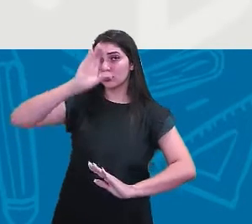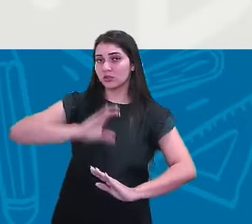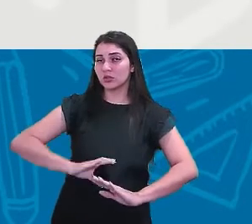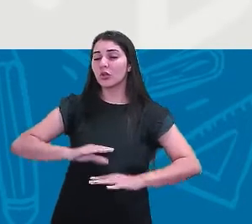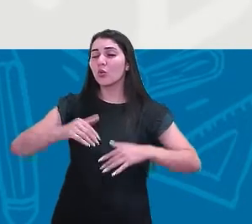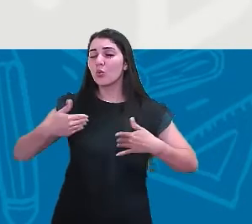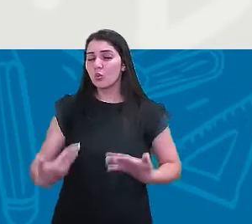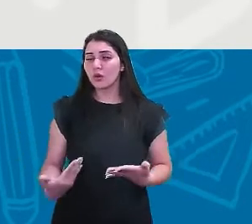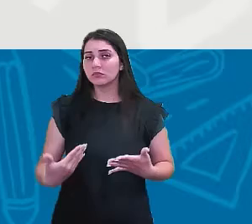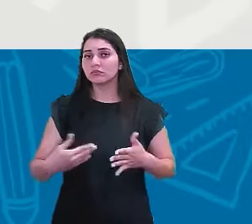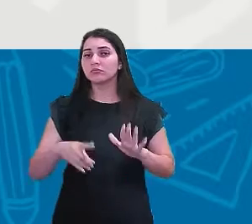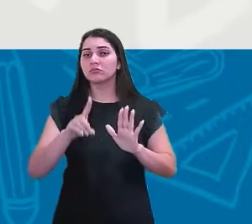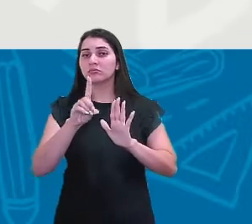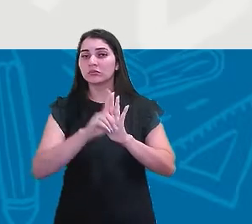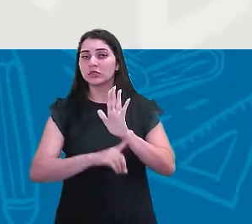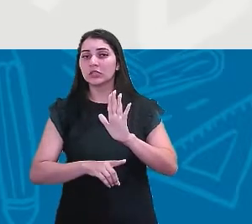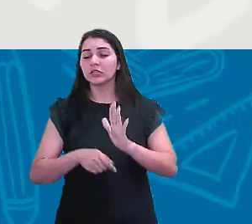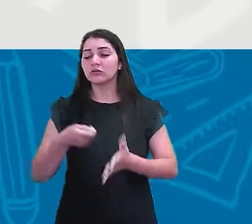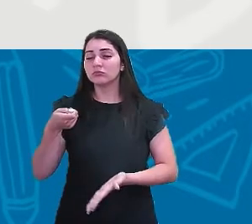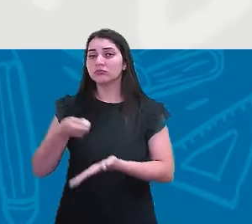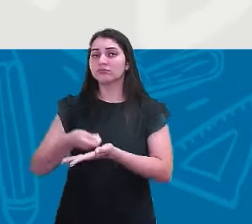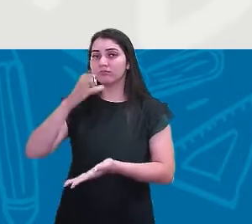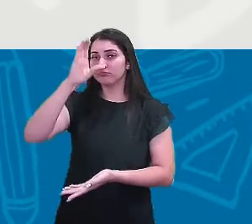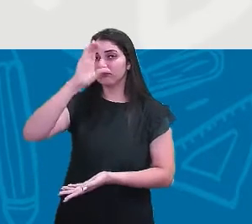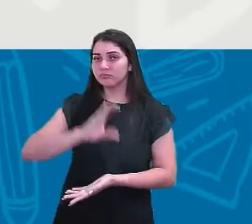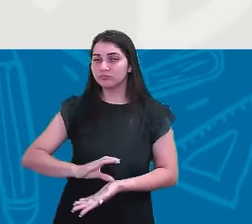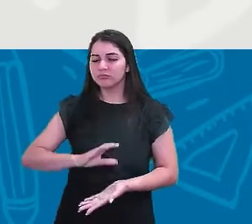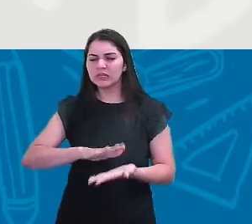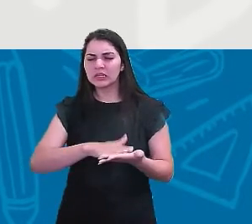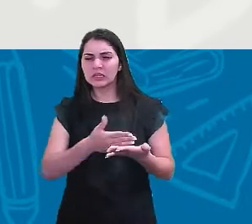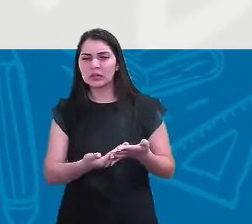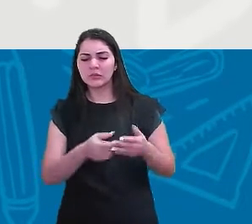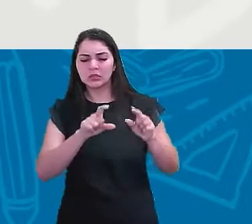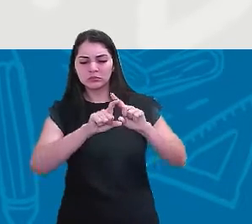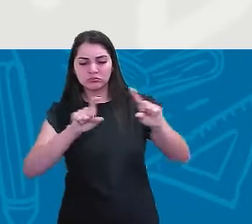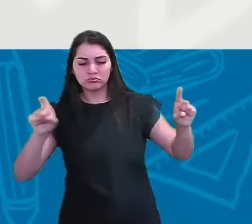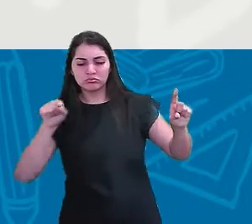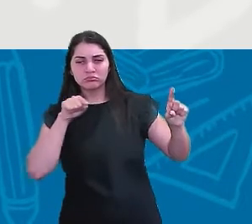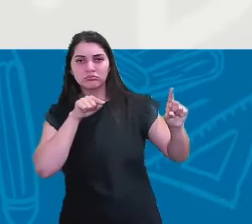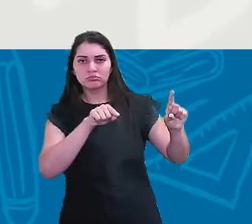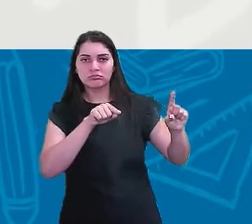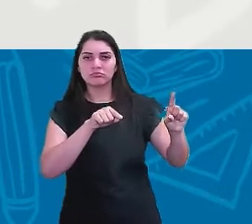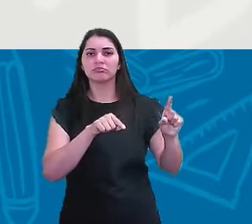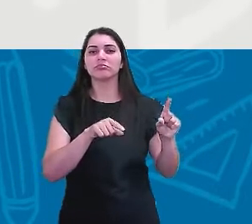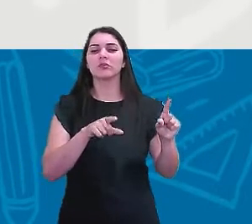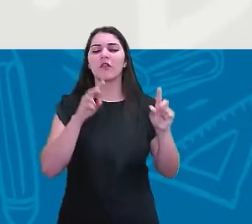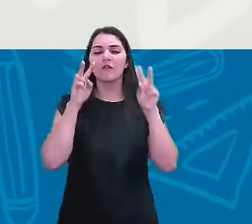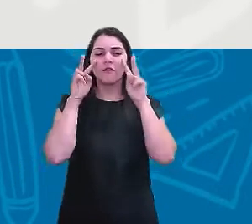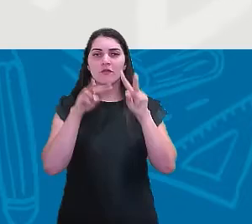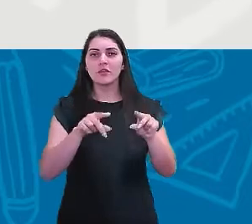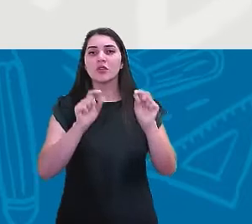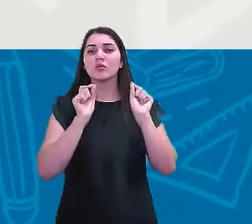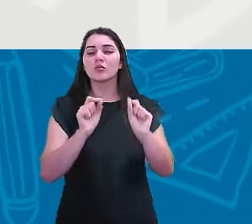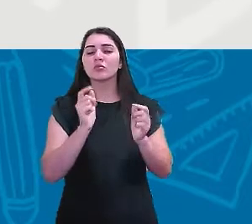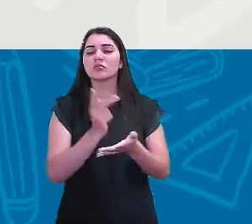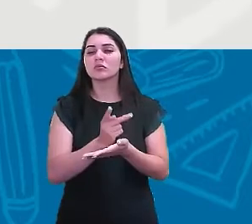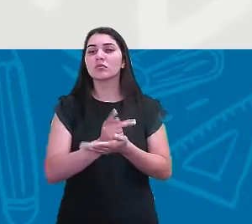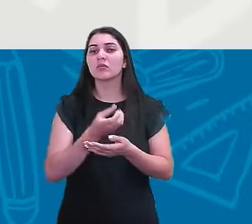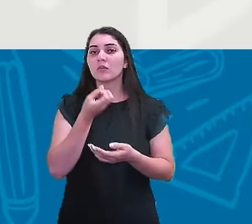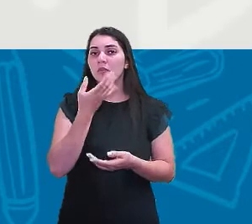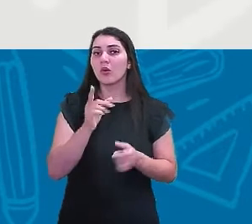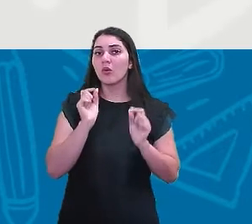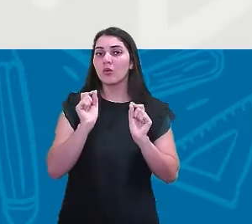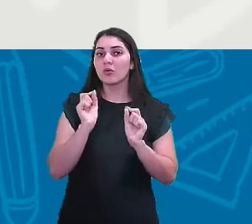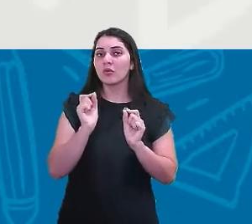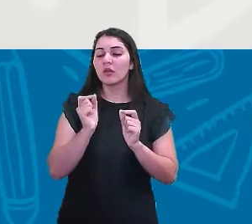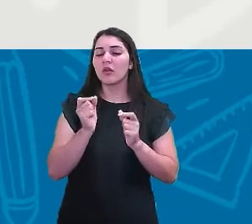e os deveres de um cidadão. Interpretamos uma pequena tirinha, certo? Onde a gente viu que é sempre bom a gente